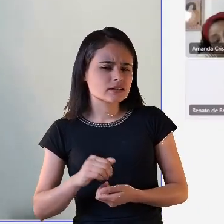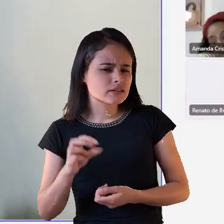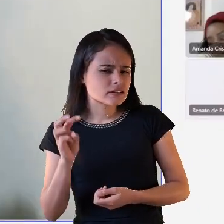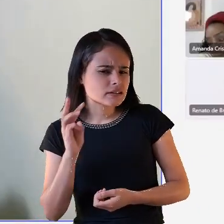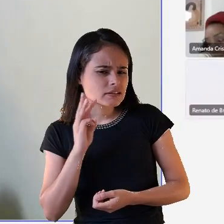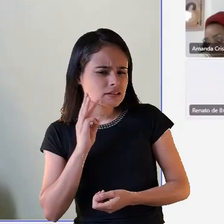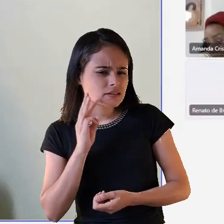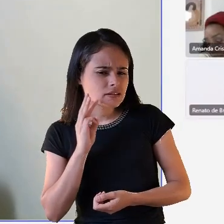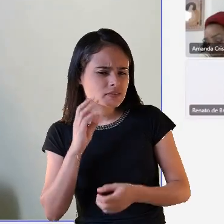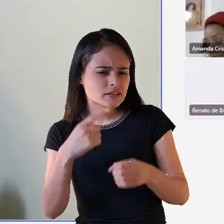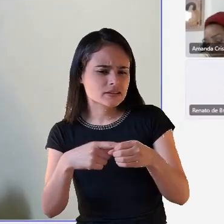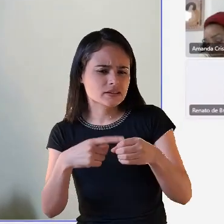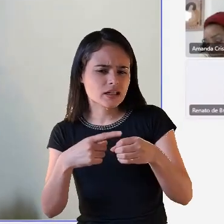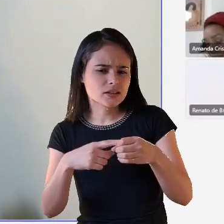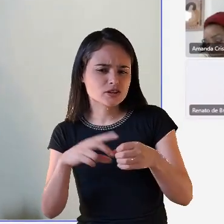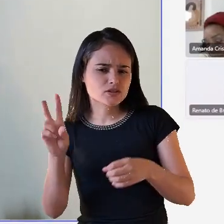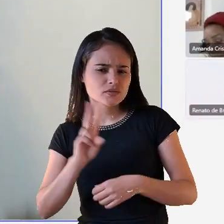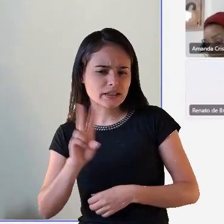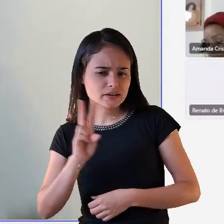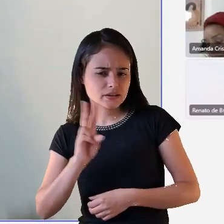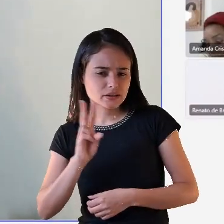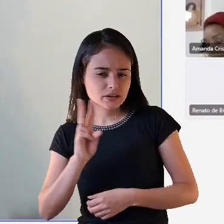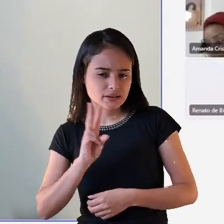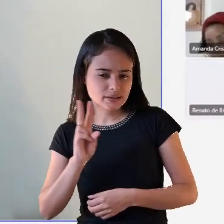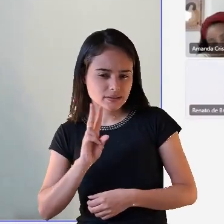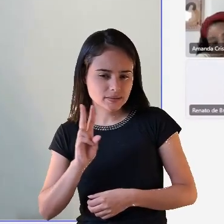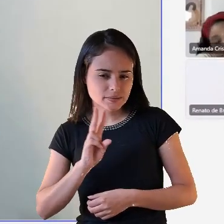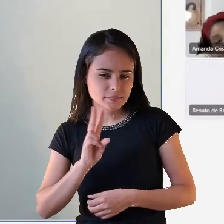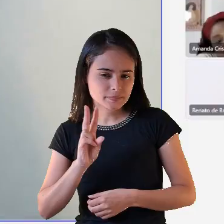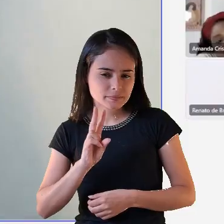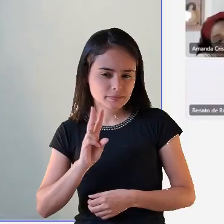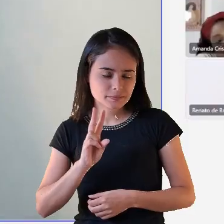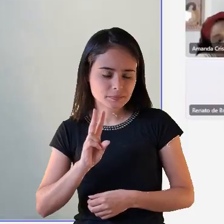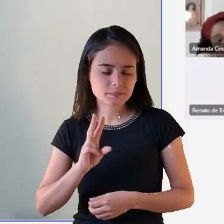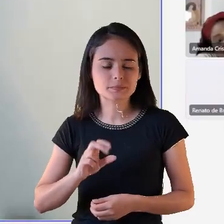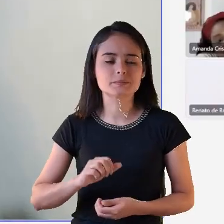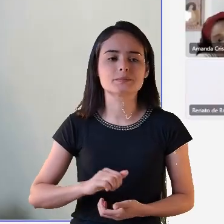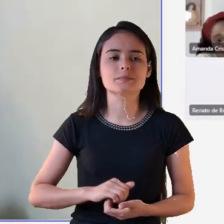foi em Varginha, em parceria com a Associação dos Poetas e Escritores do Sul de Minas, a PSUL.